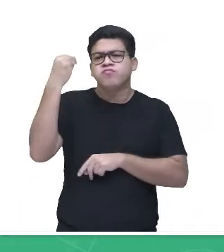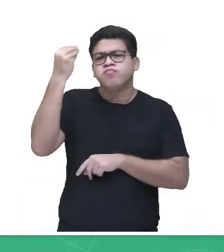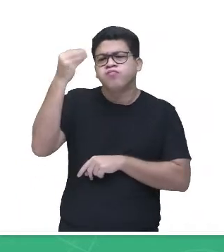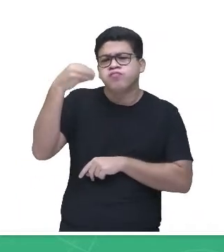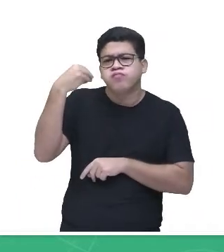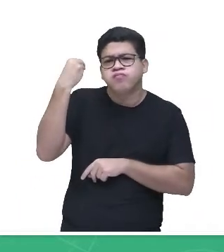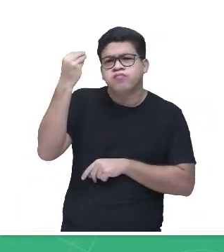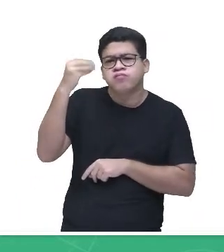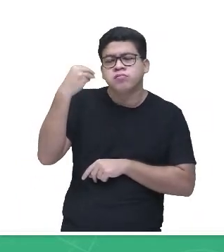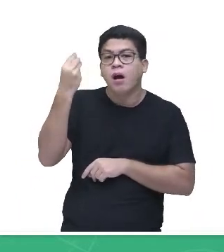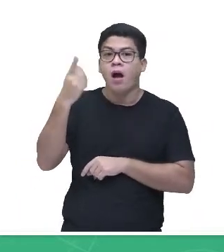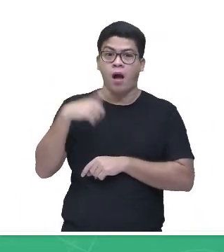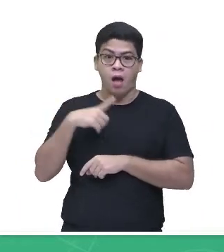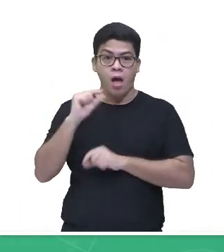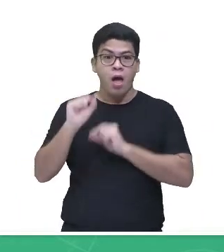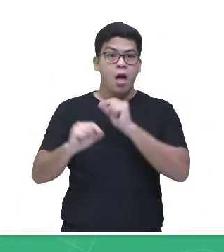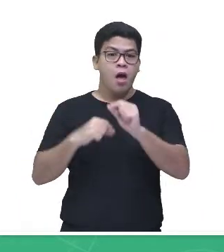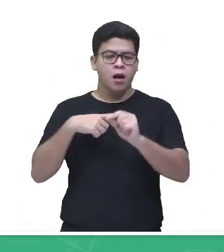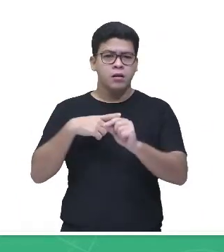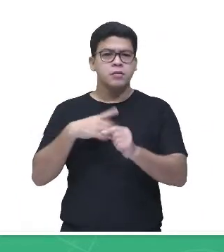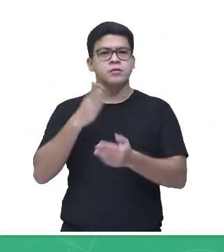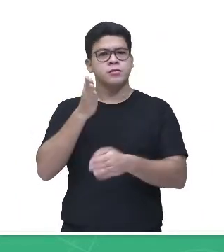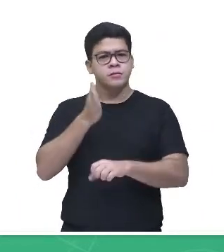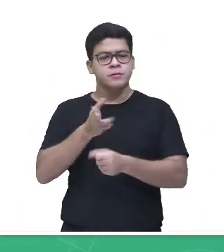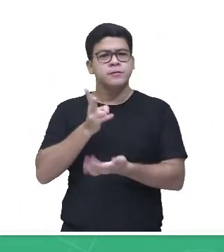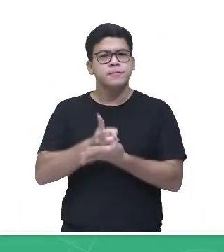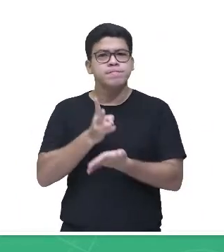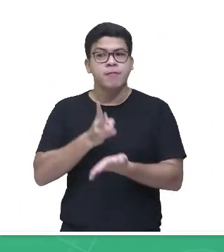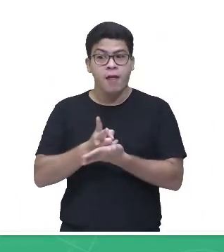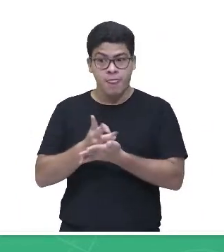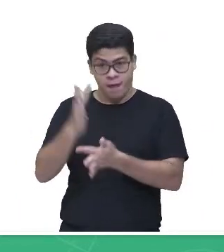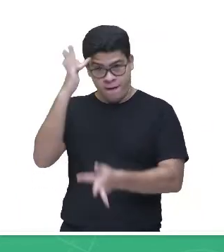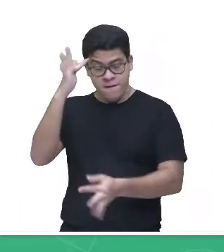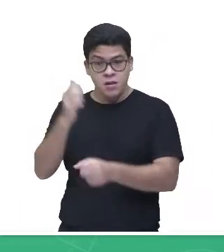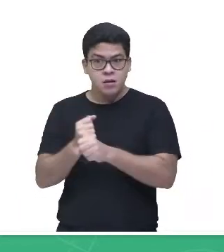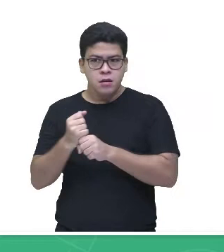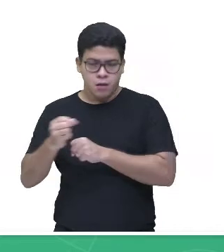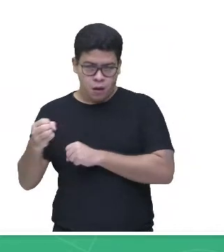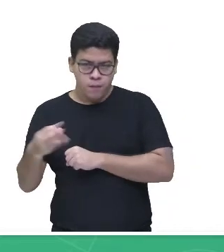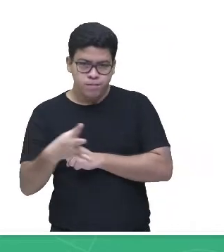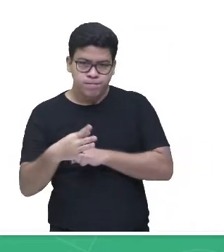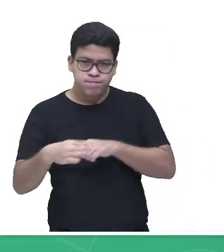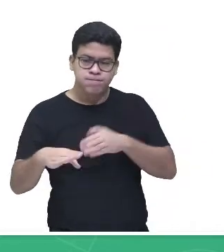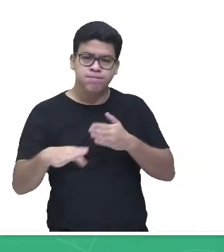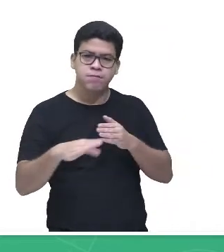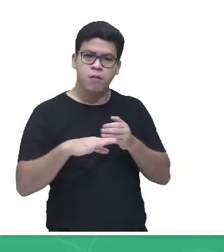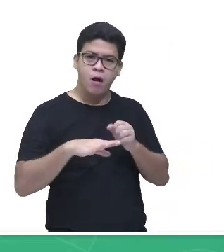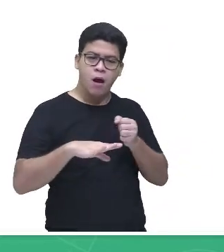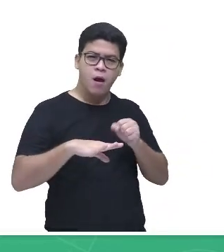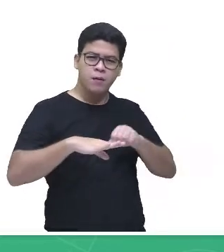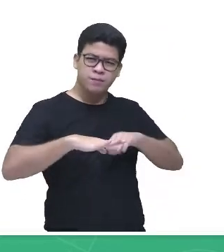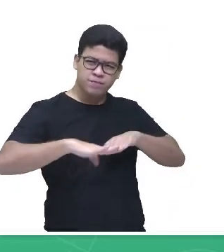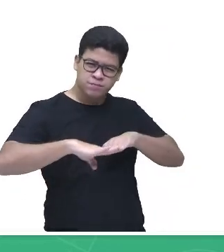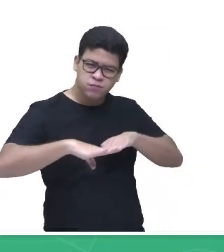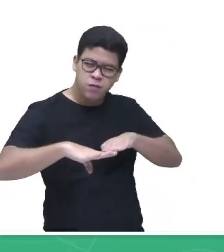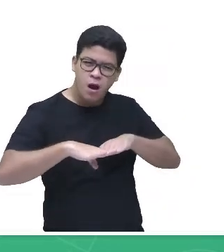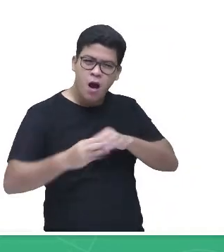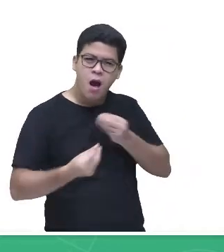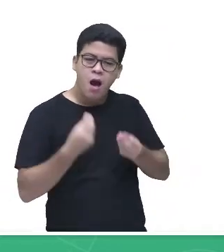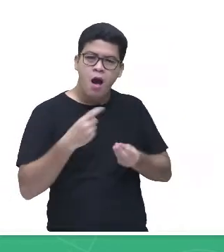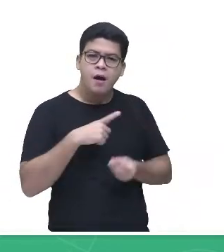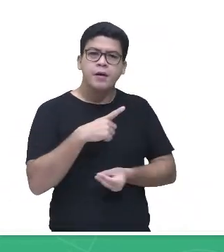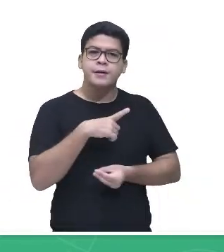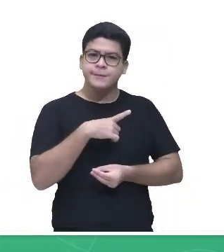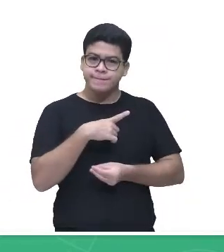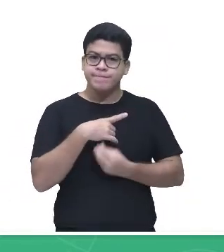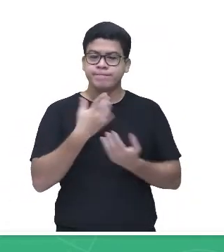experimentação, criou vários conceitos fundamentais para a física moderna. Então a física moderna ela vai trazer essas mudanças. E ele também,